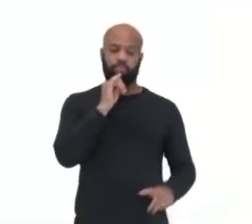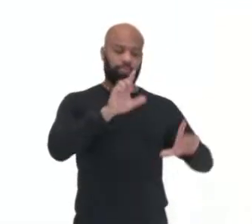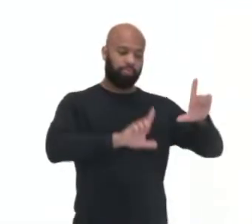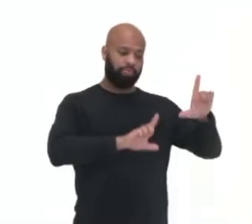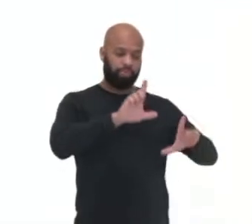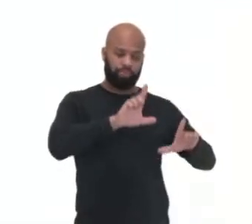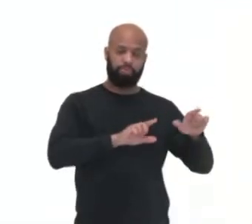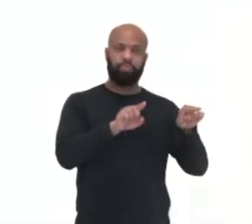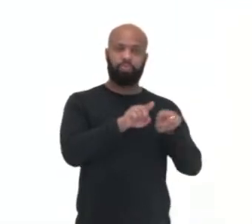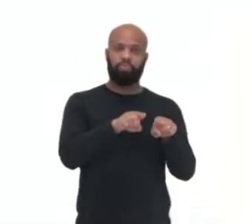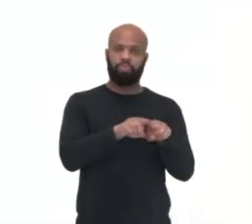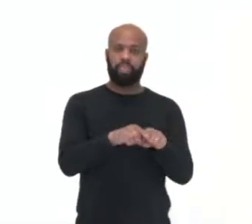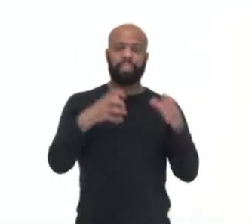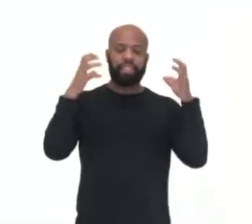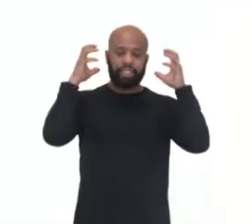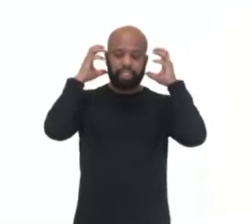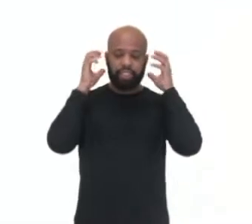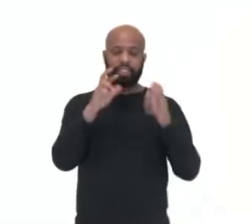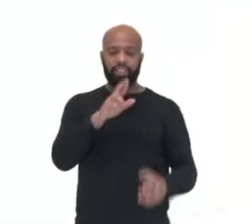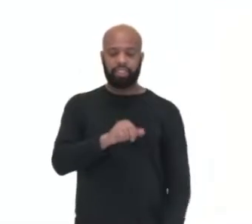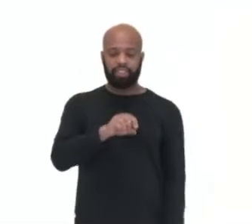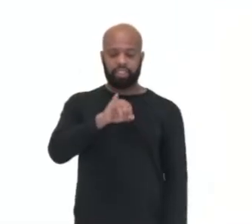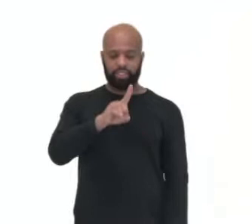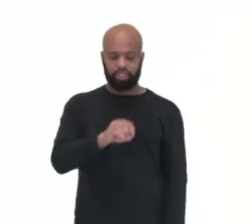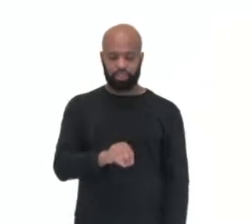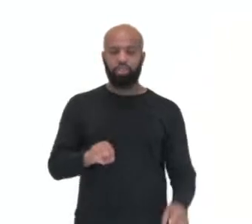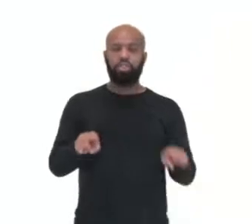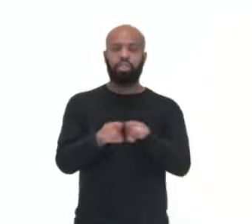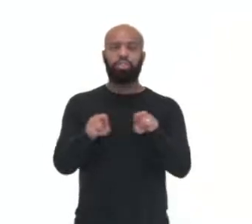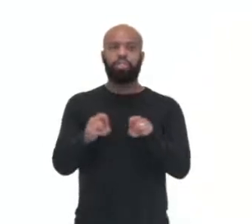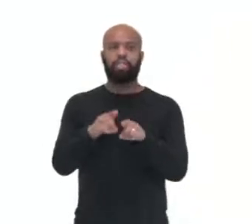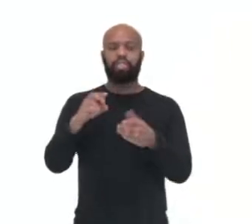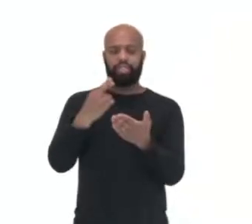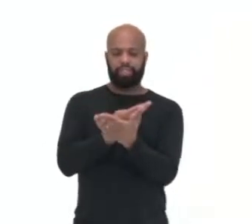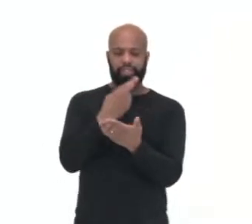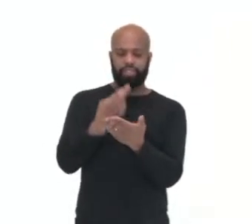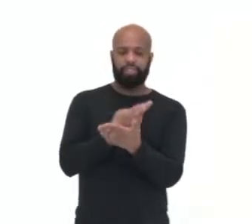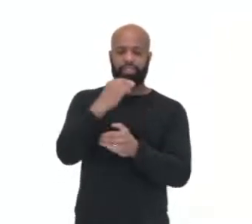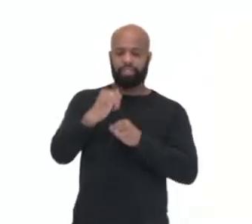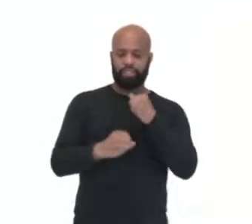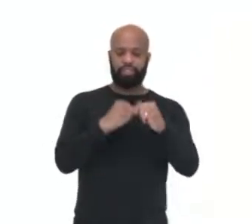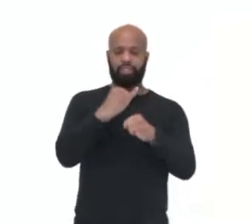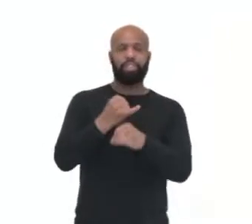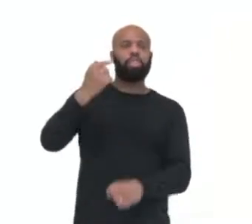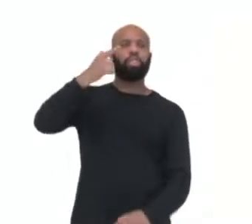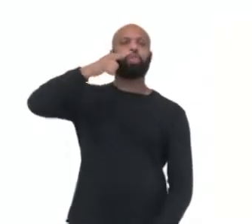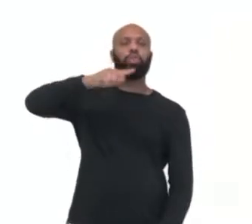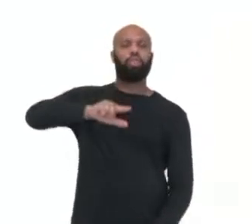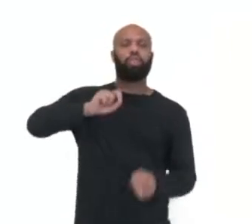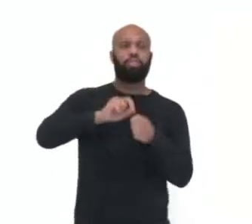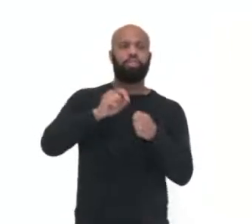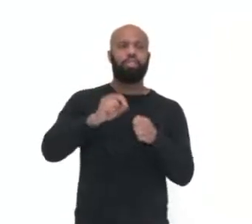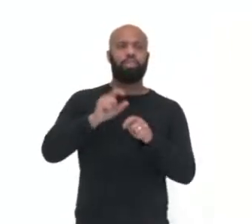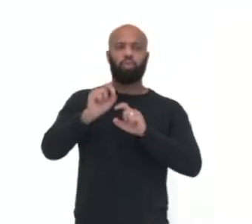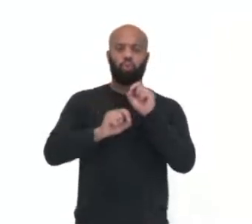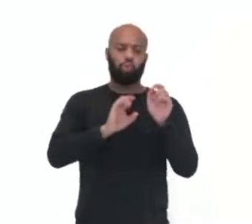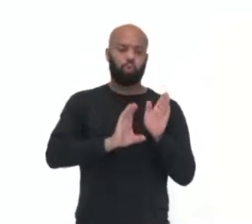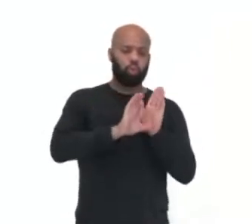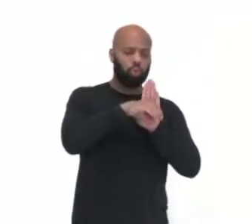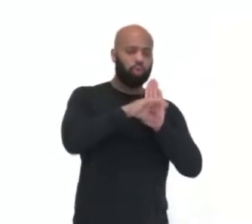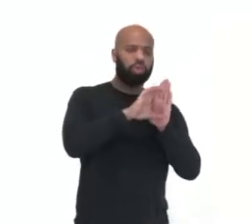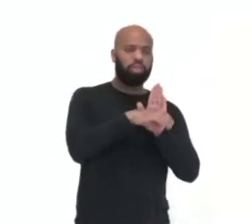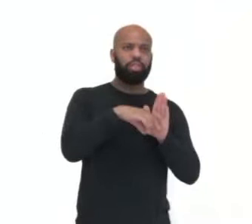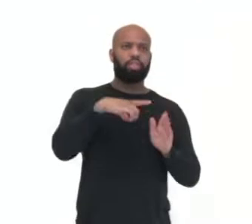televisão, rádio, jornal, revista, a gente pode colocar aqui também internet, e consegue produzir conceitos